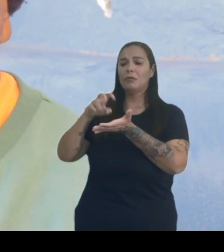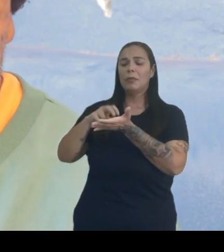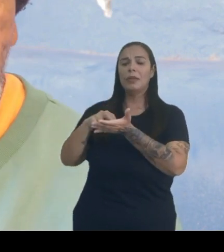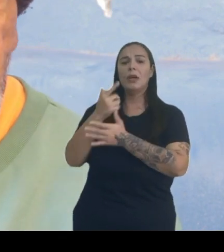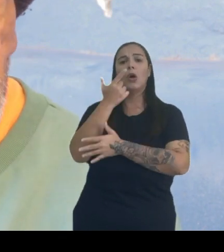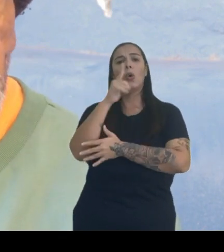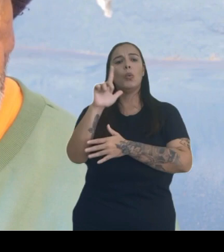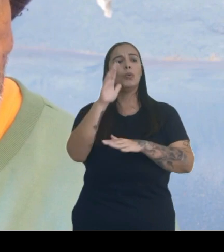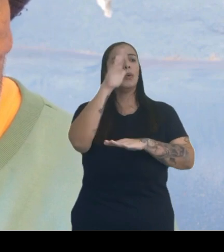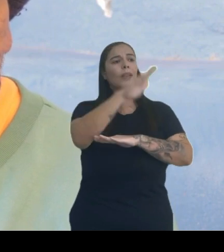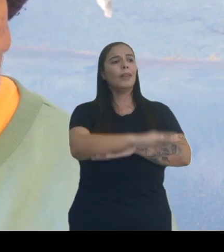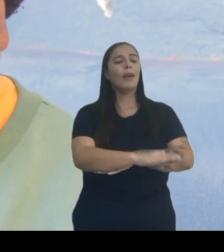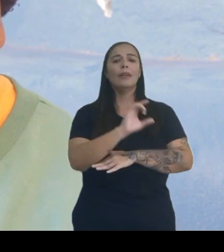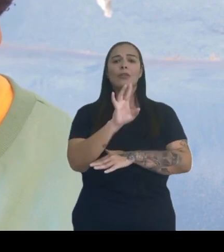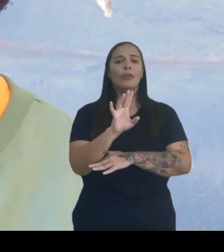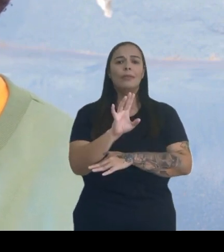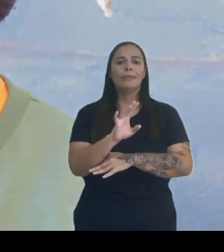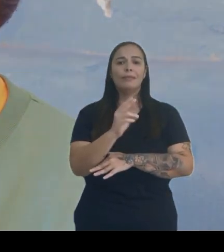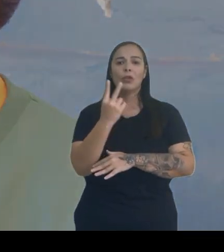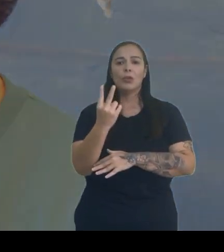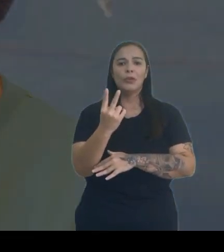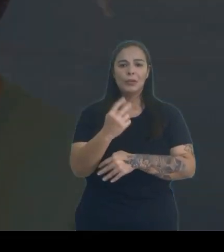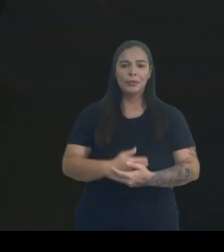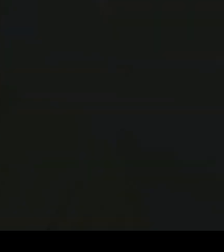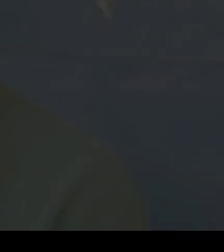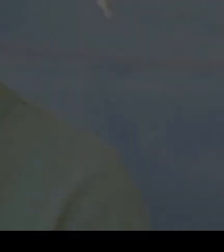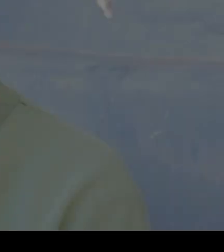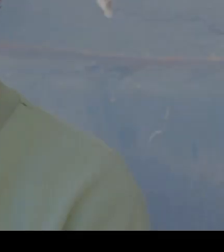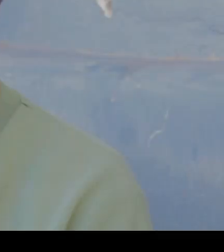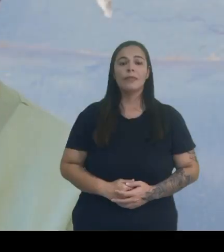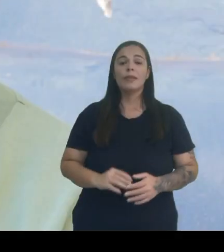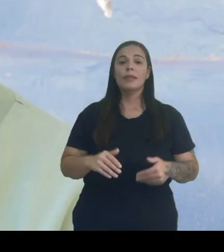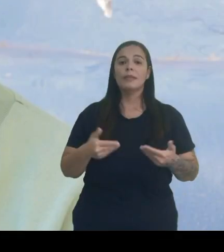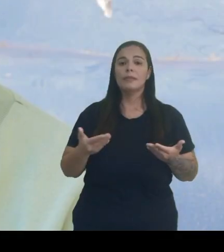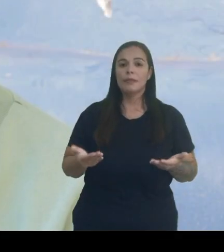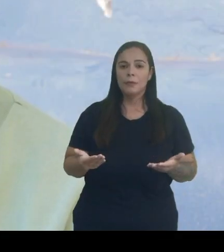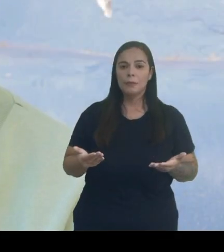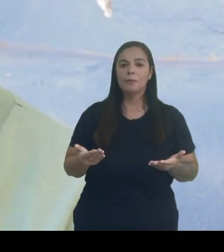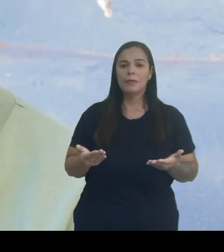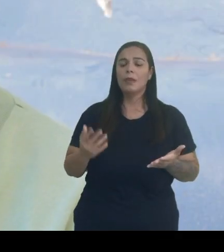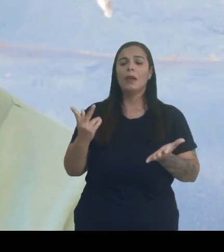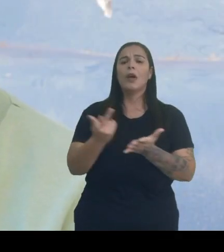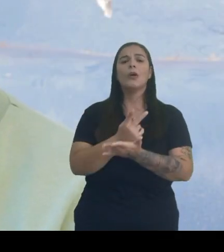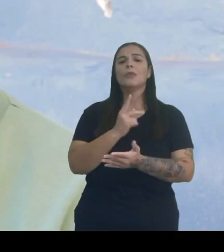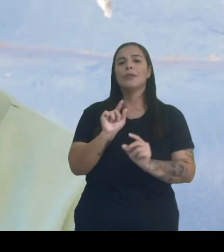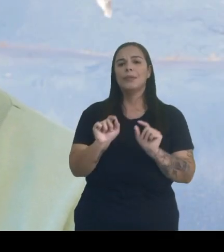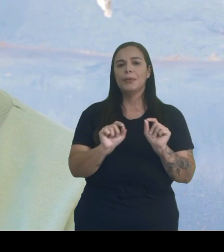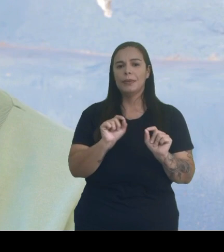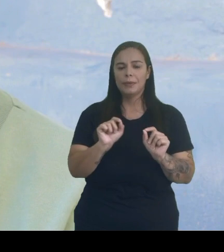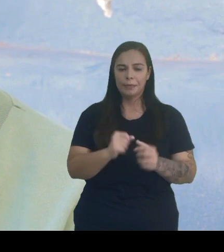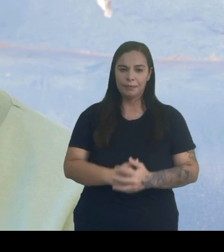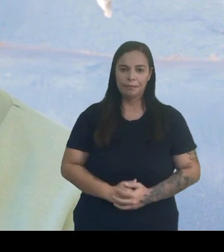manhã, outro de tarde, não é? Então, de maneiras que o que